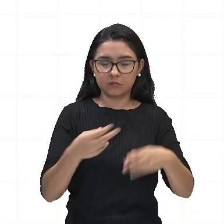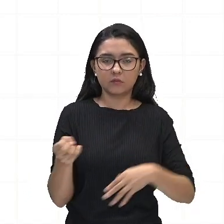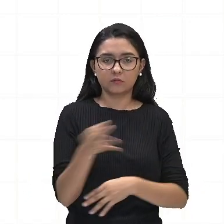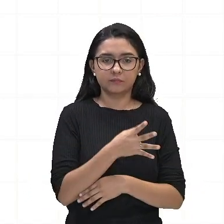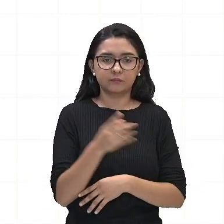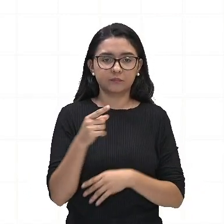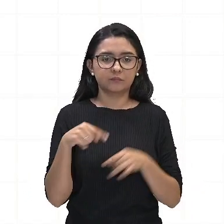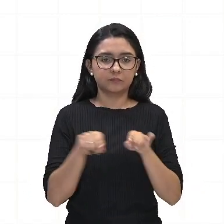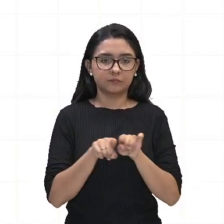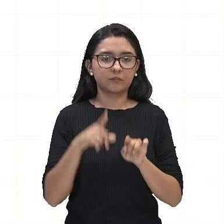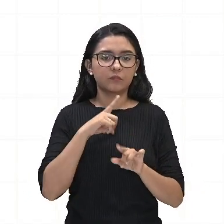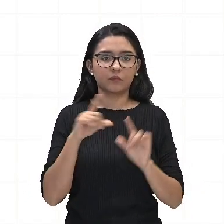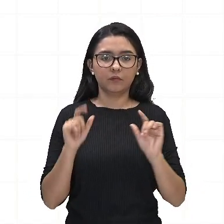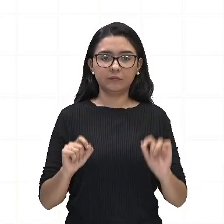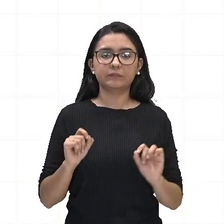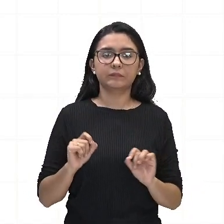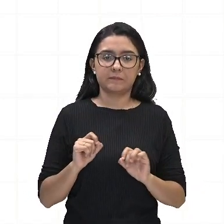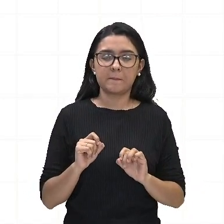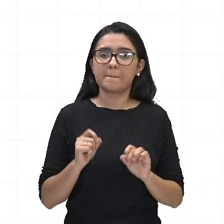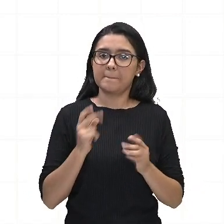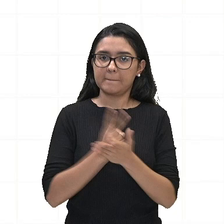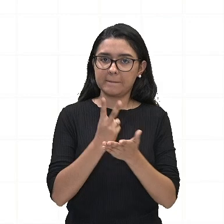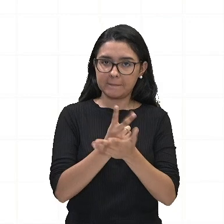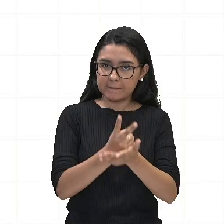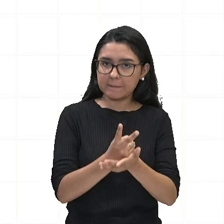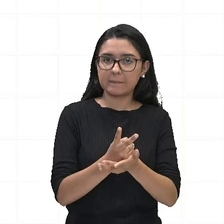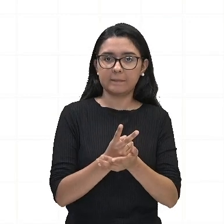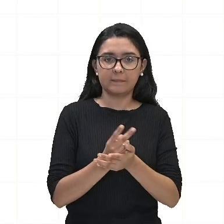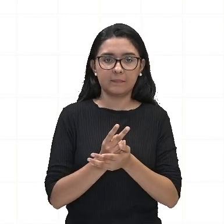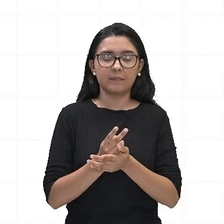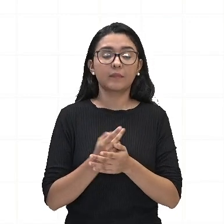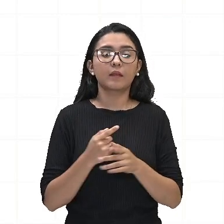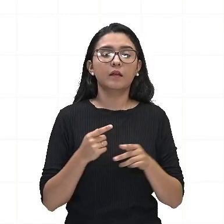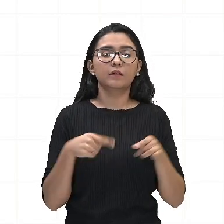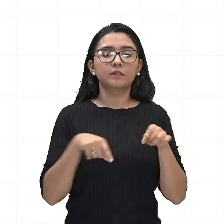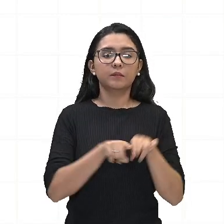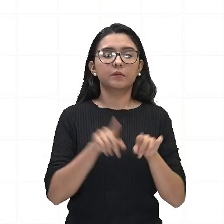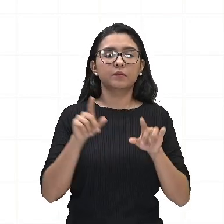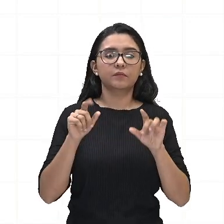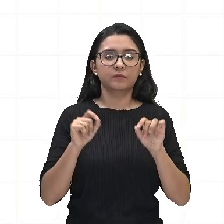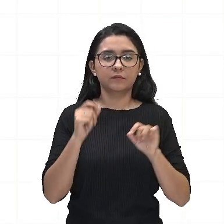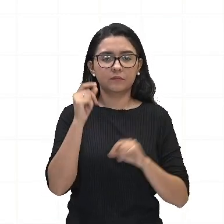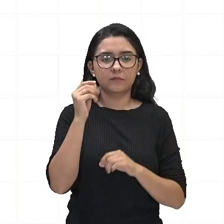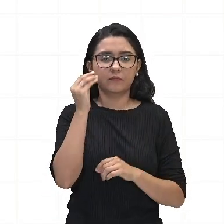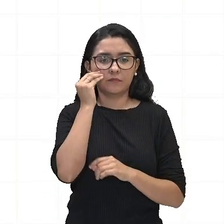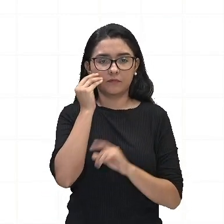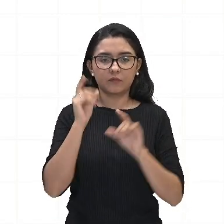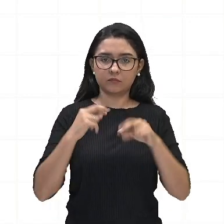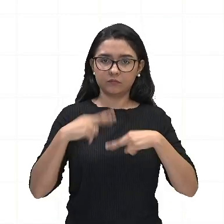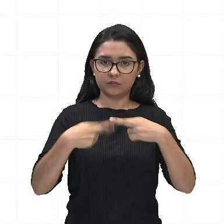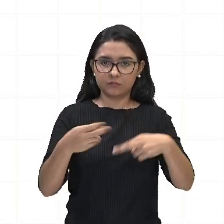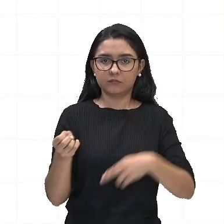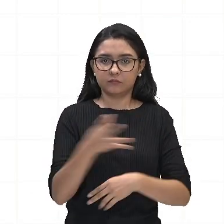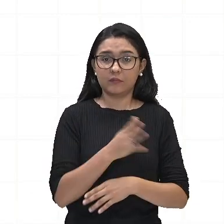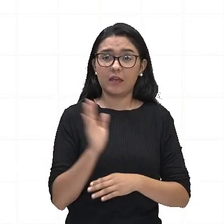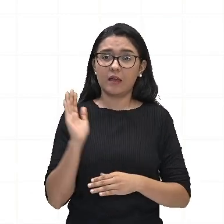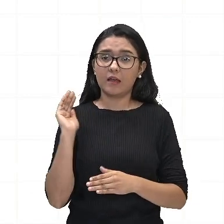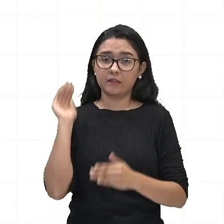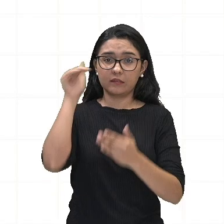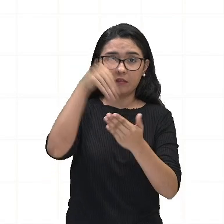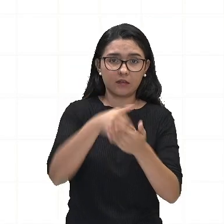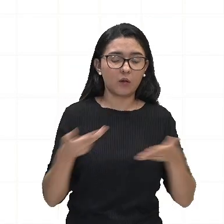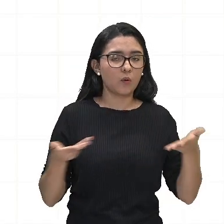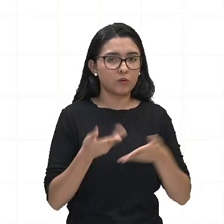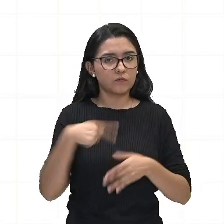ele vai ter uma permanência maior e vamos verificar que esse Renascimento chegou até os nossos dias.